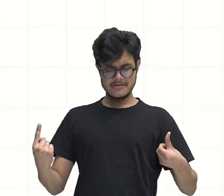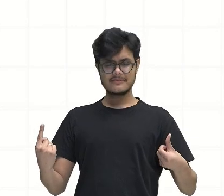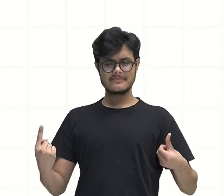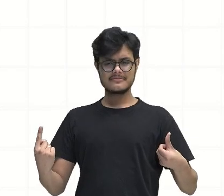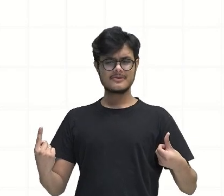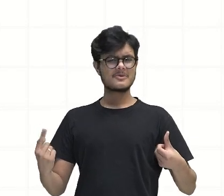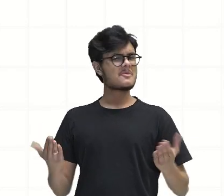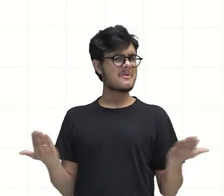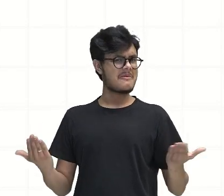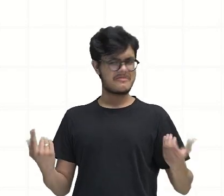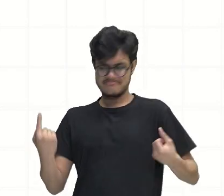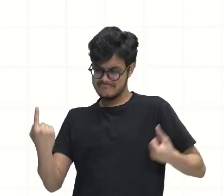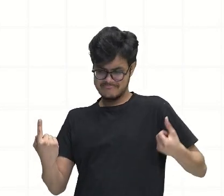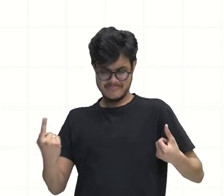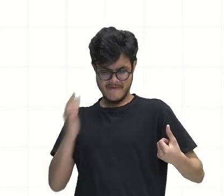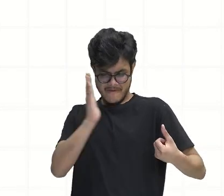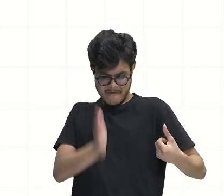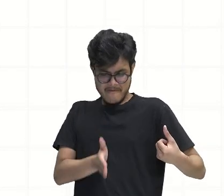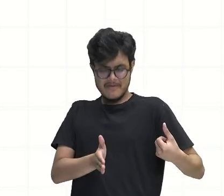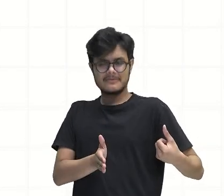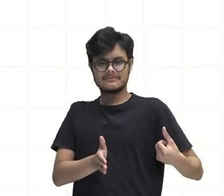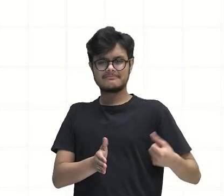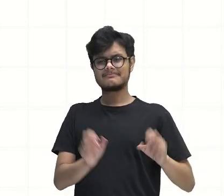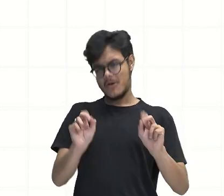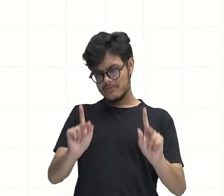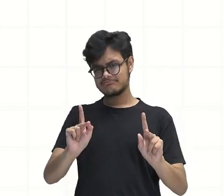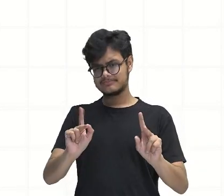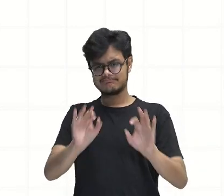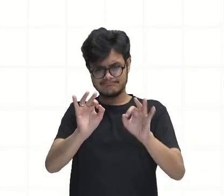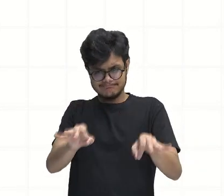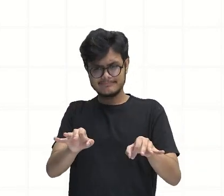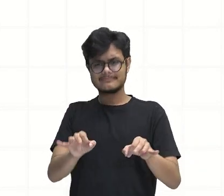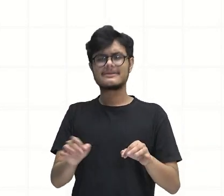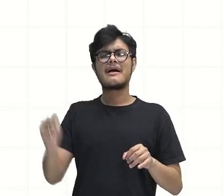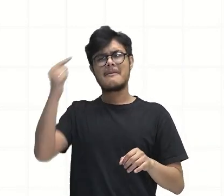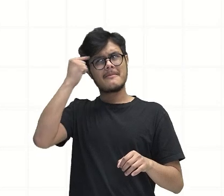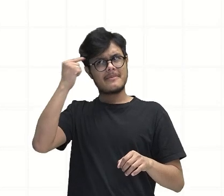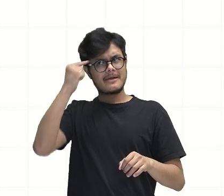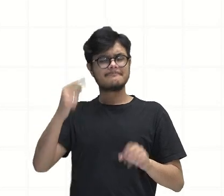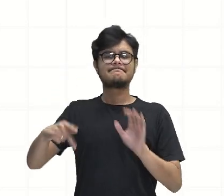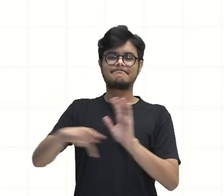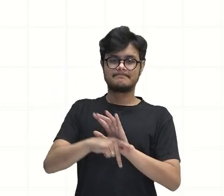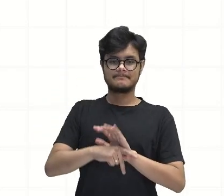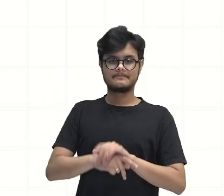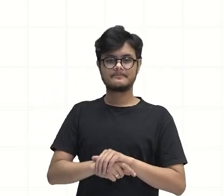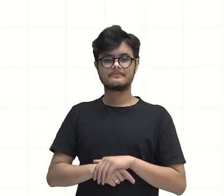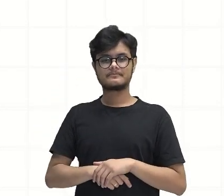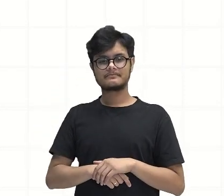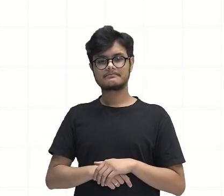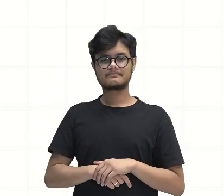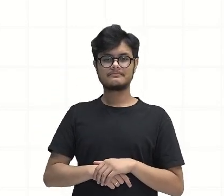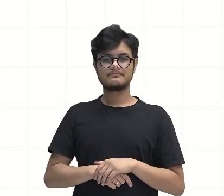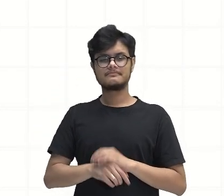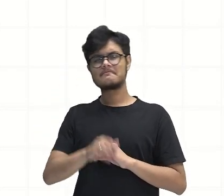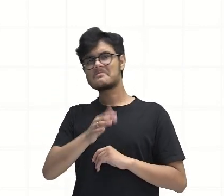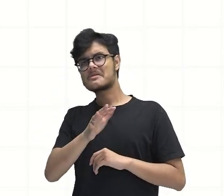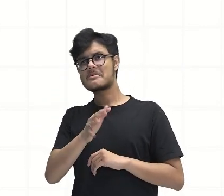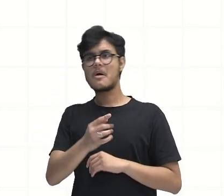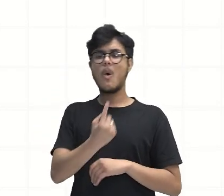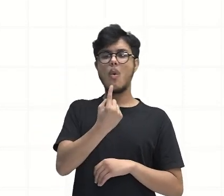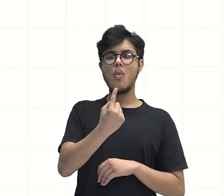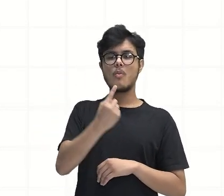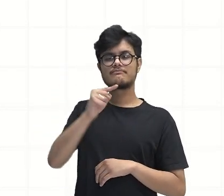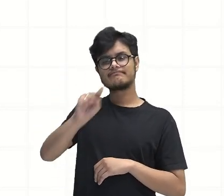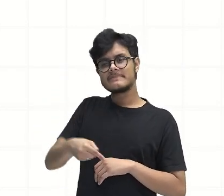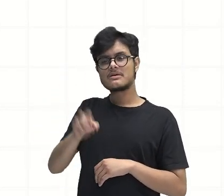6. Beleza? Então, tudo bem. Então, fazendo essa distância, vai ter que encontrar aqui em torno de 1,5.